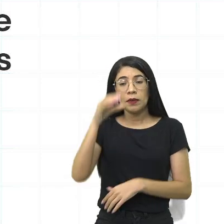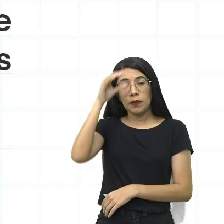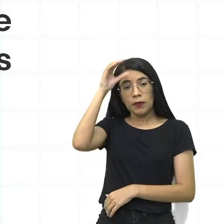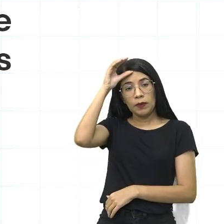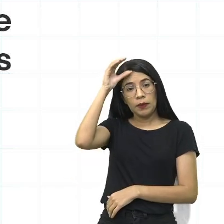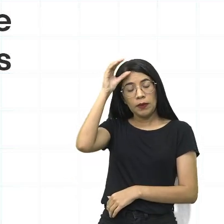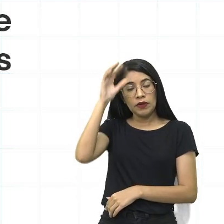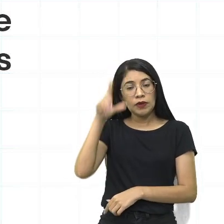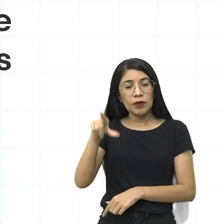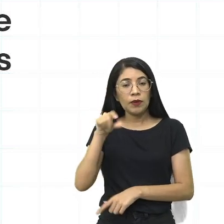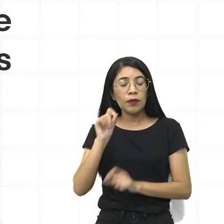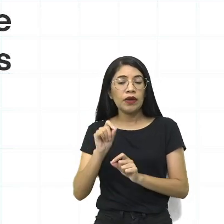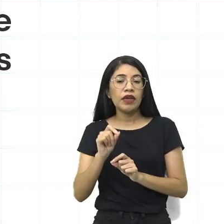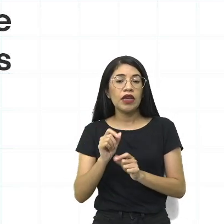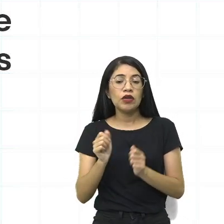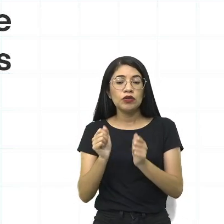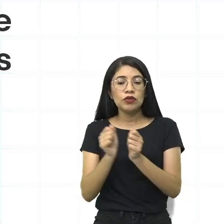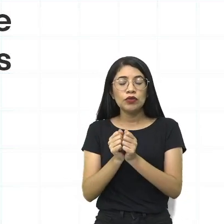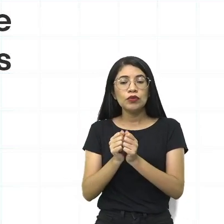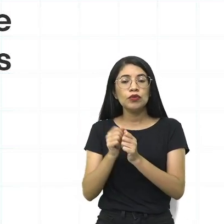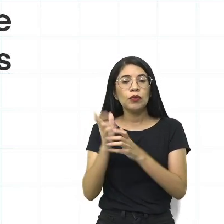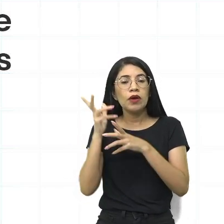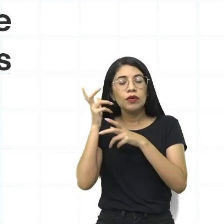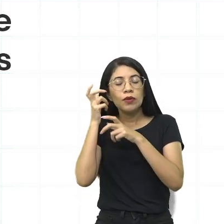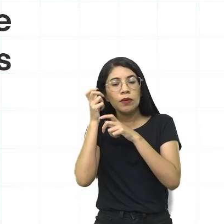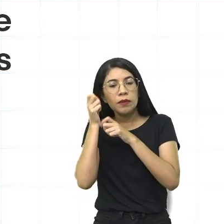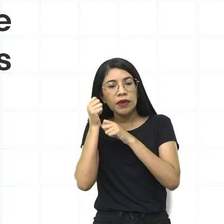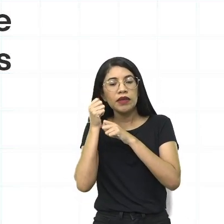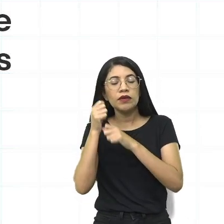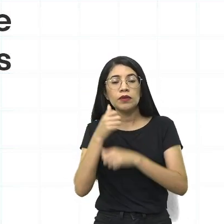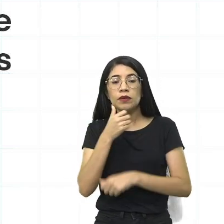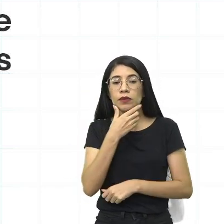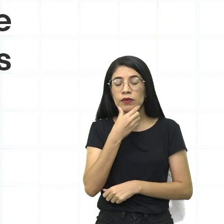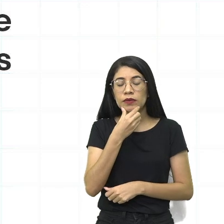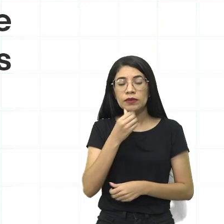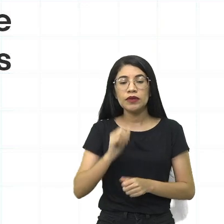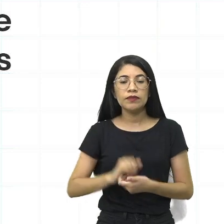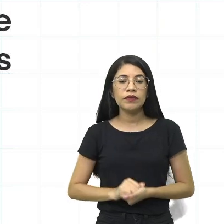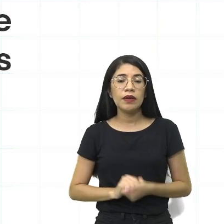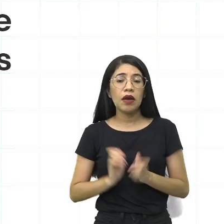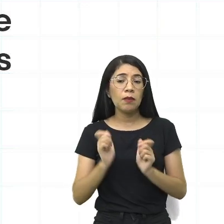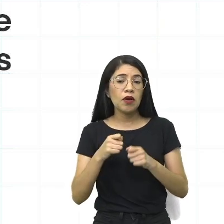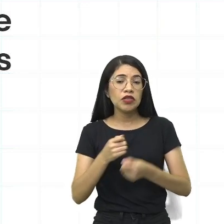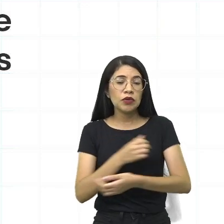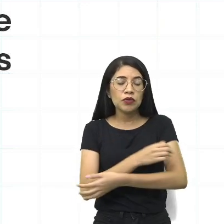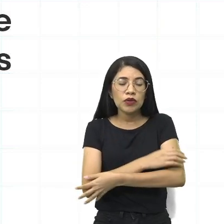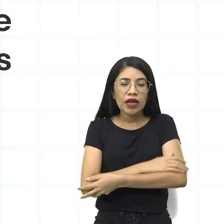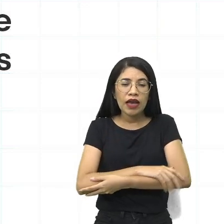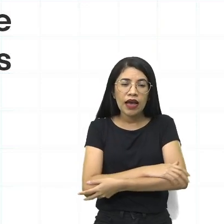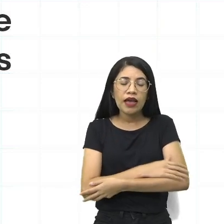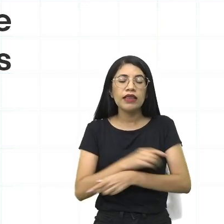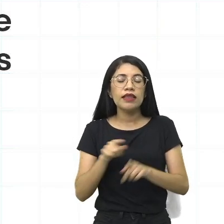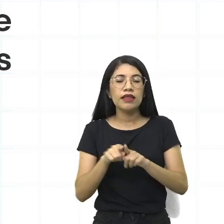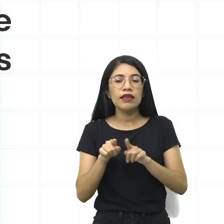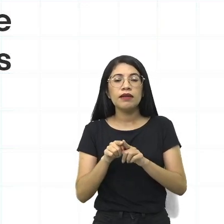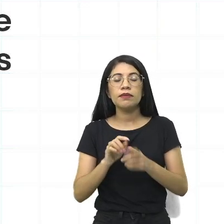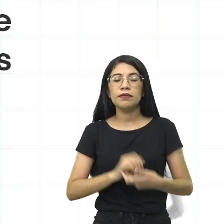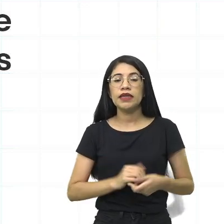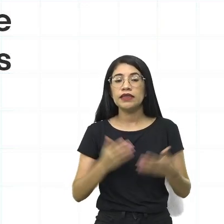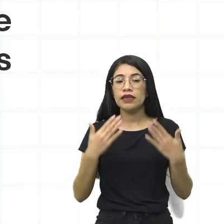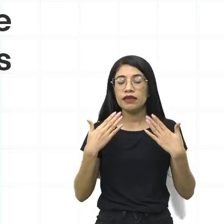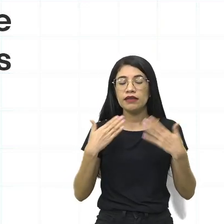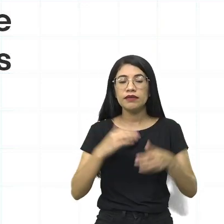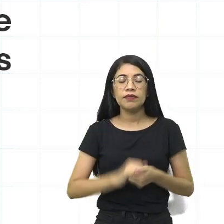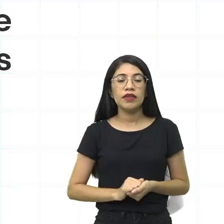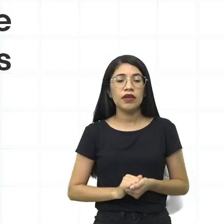resolveram colocar os moleques para dormirem todos juntos. Assim eles poderiam se aquecer melhor. O irmão do meio